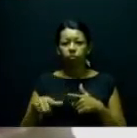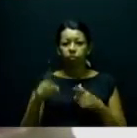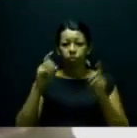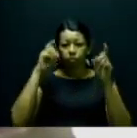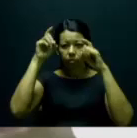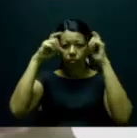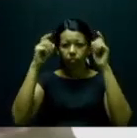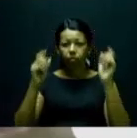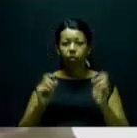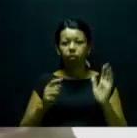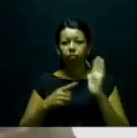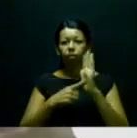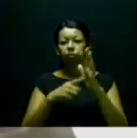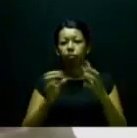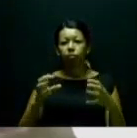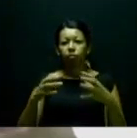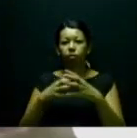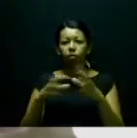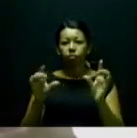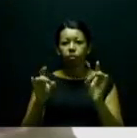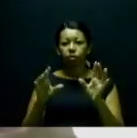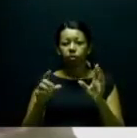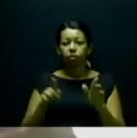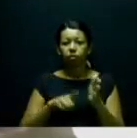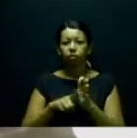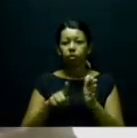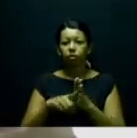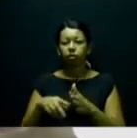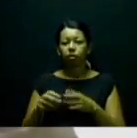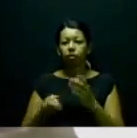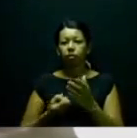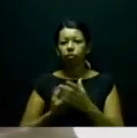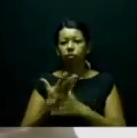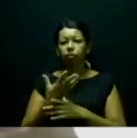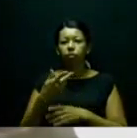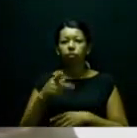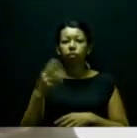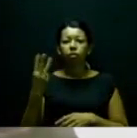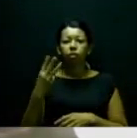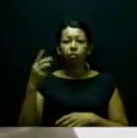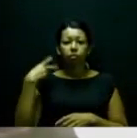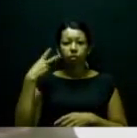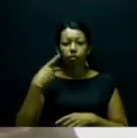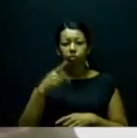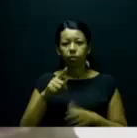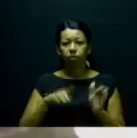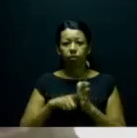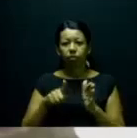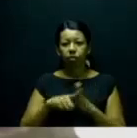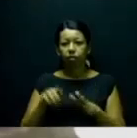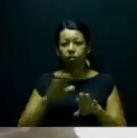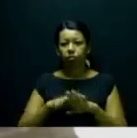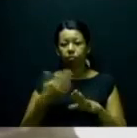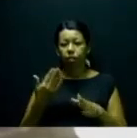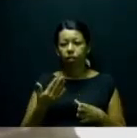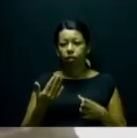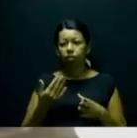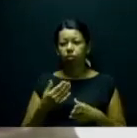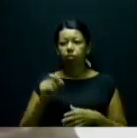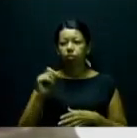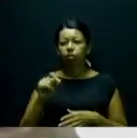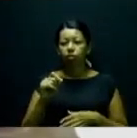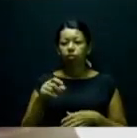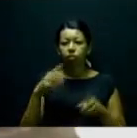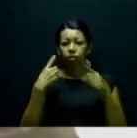e apresentar uma comissão especial de inquérito formada por 3 vereadores para poder apurar realmente com mais ênfase